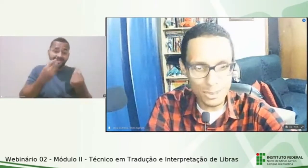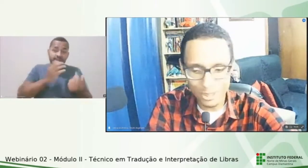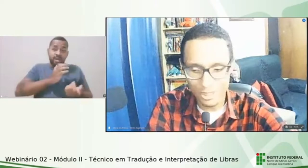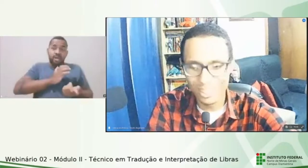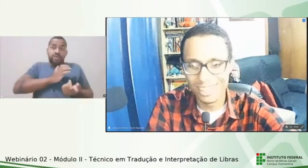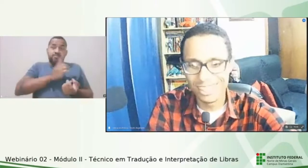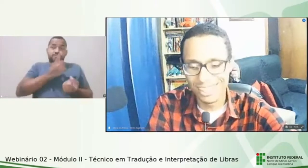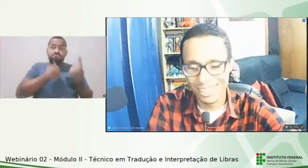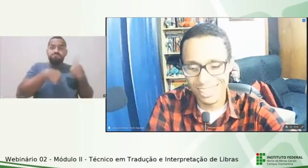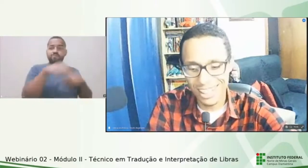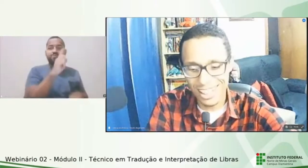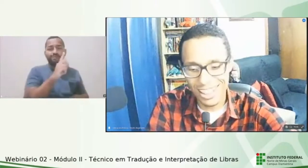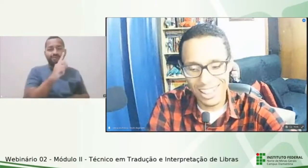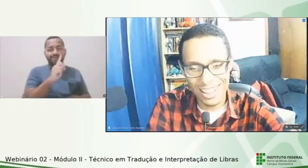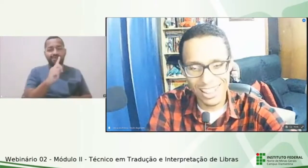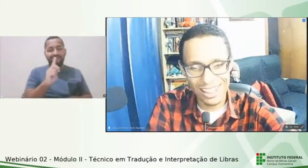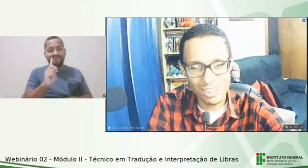cedo